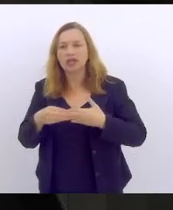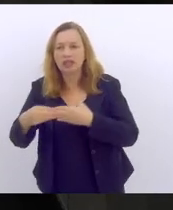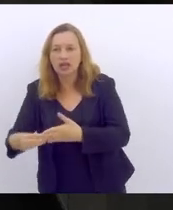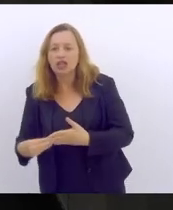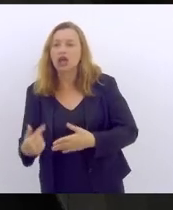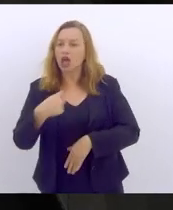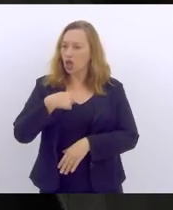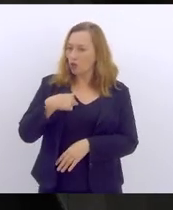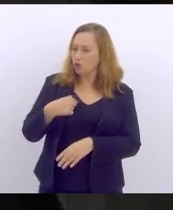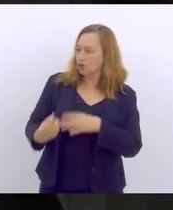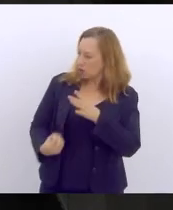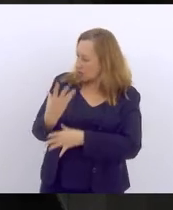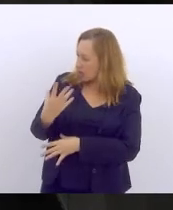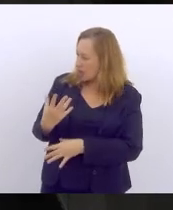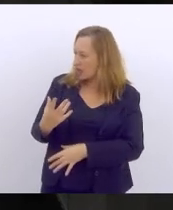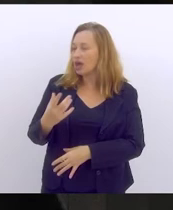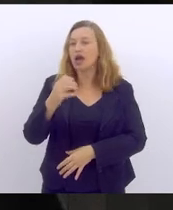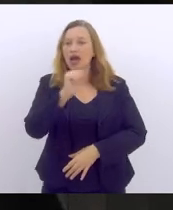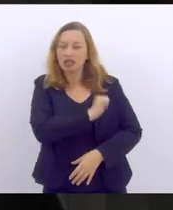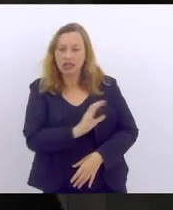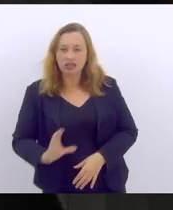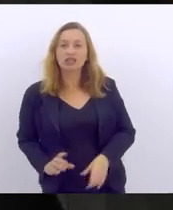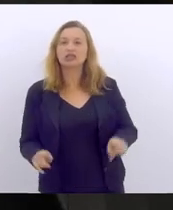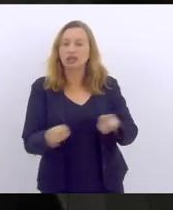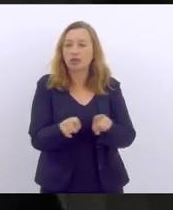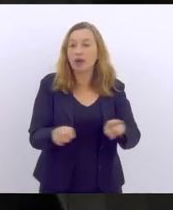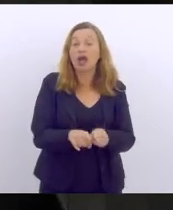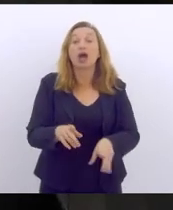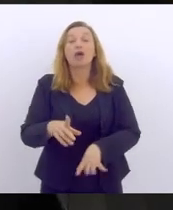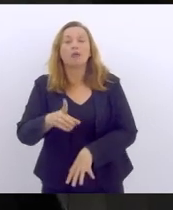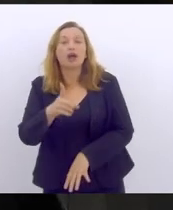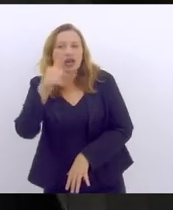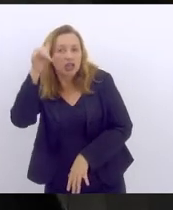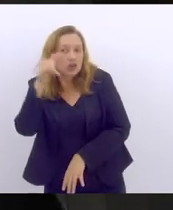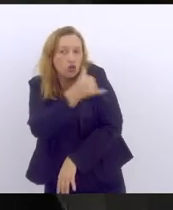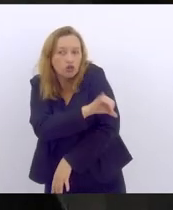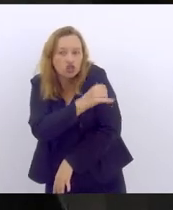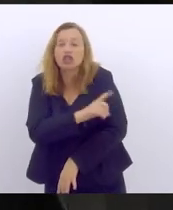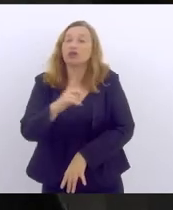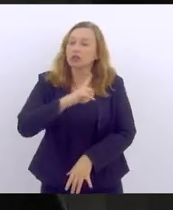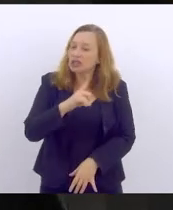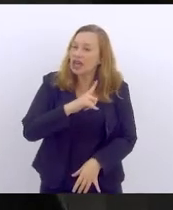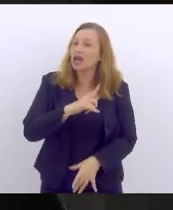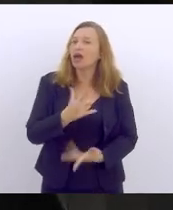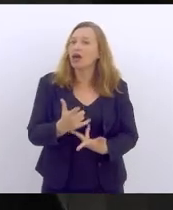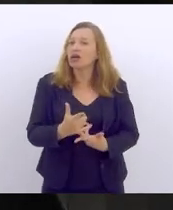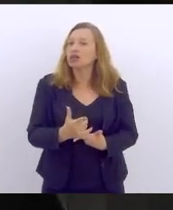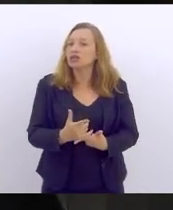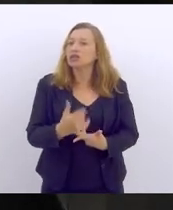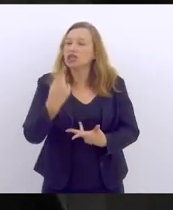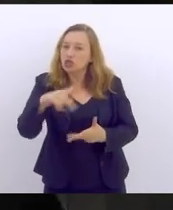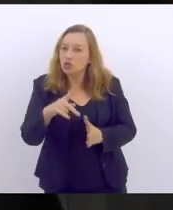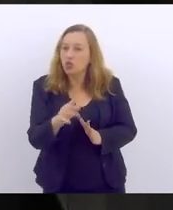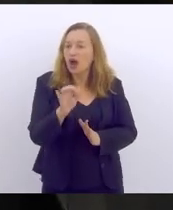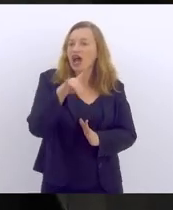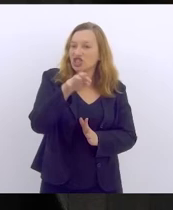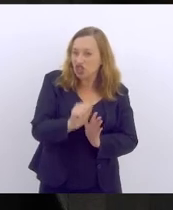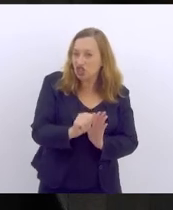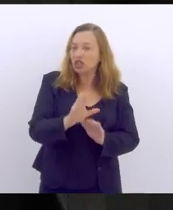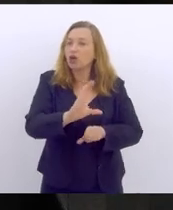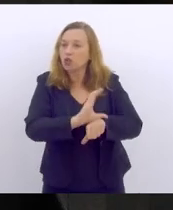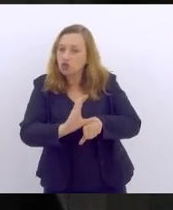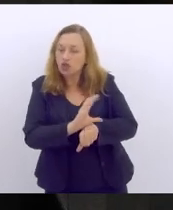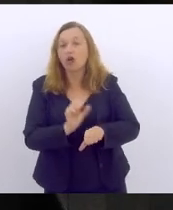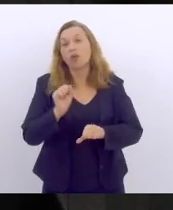autor do André também autor para que o Rio de Janeiro tenha afinal de contas na sua na sua na sua agenda constitucional